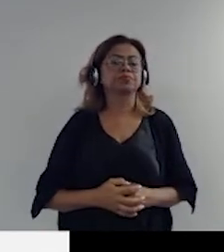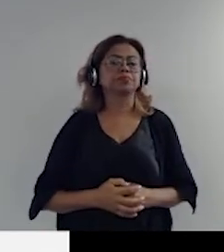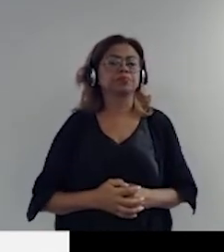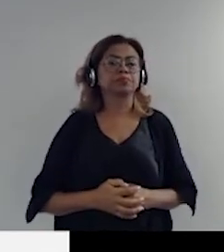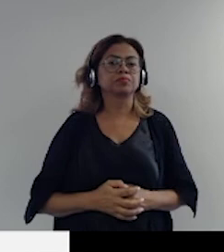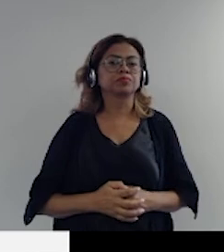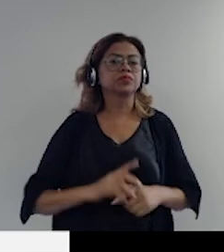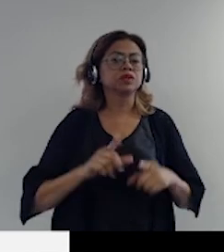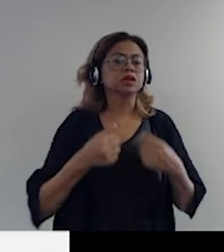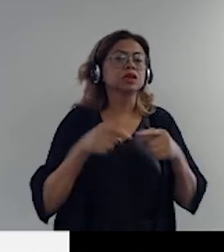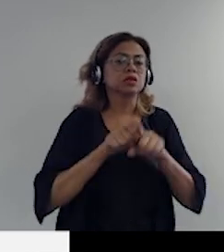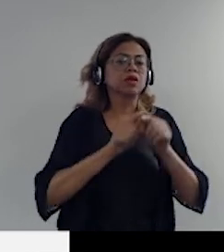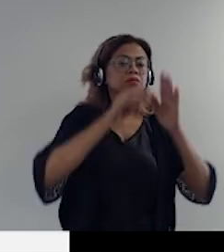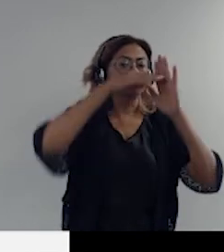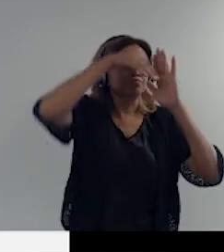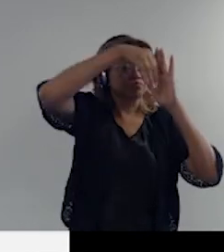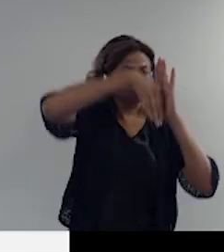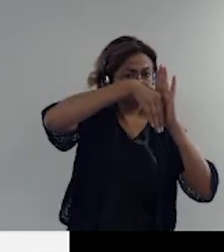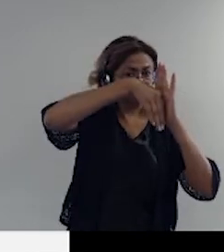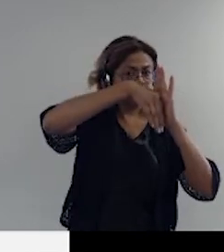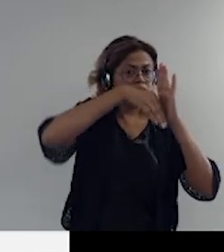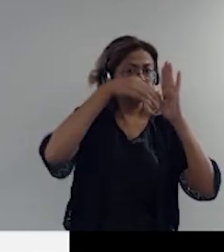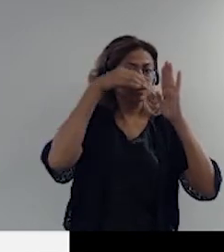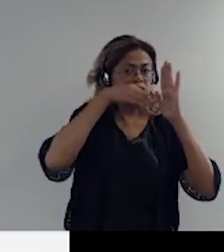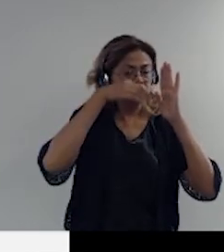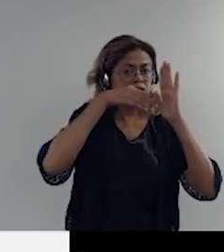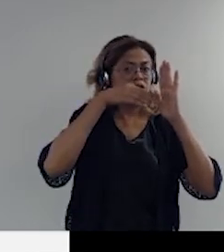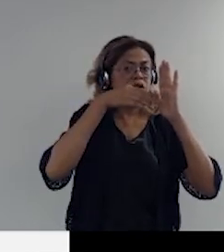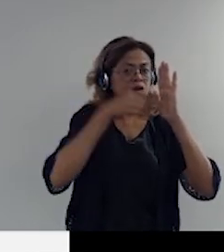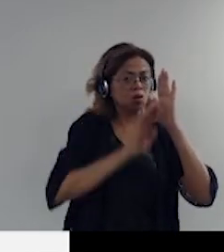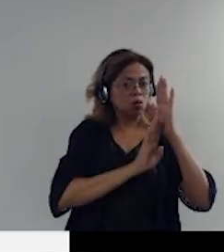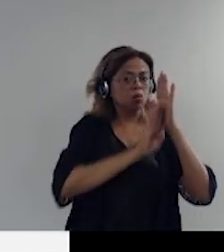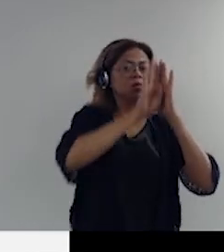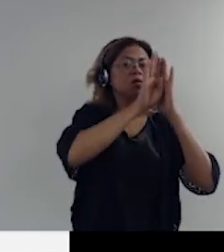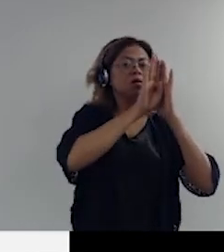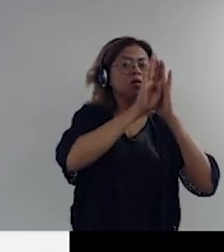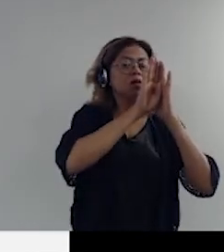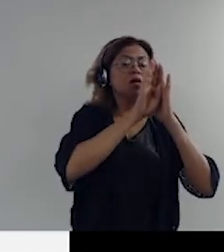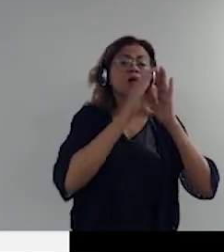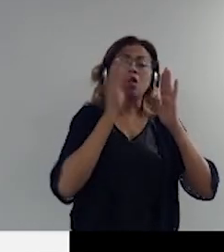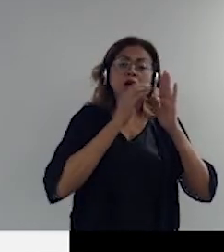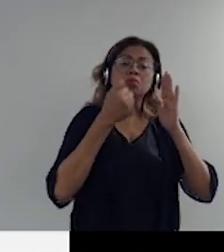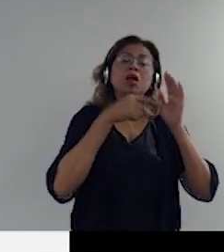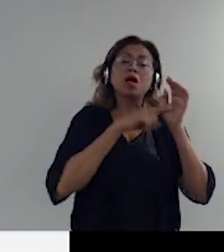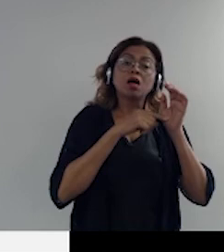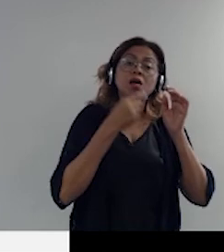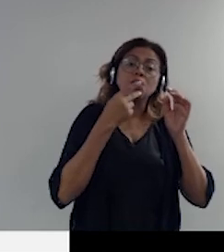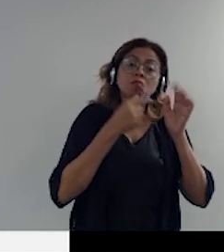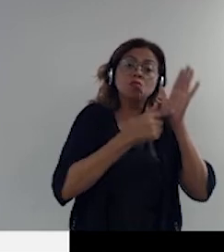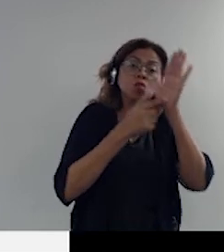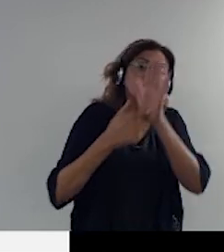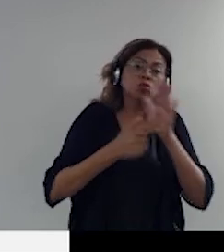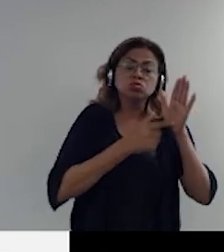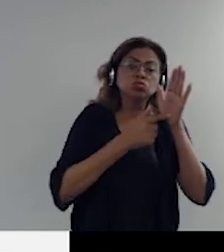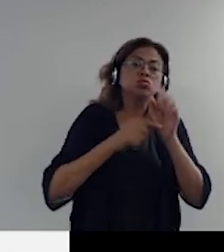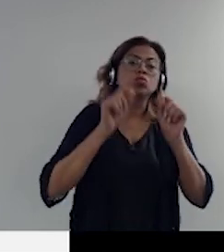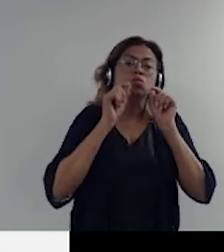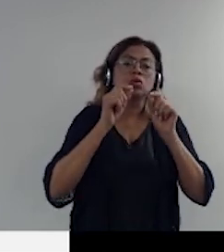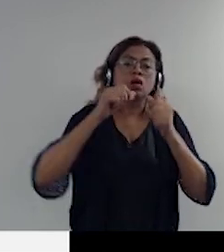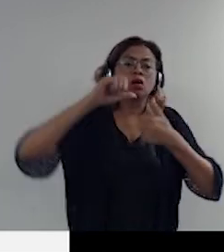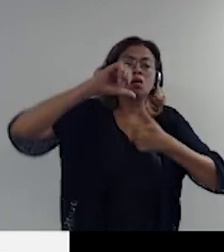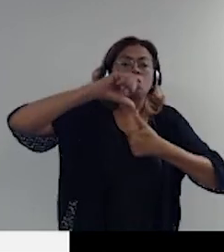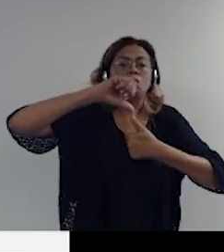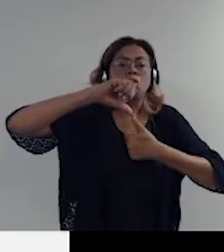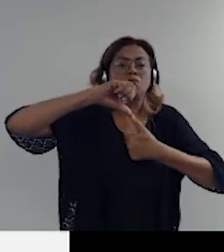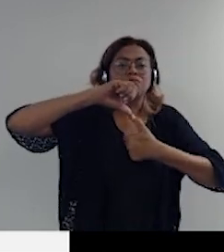Essa grande queda e essa grande recuperação representou um teste muito grande de resiliência dos nossos sistemas.